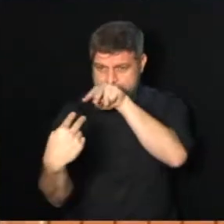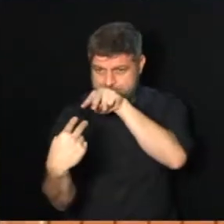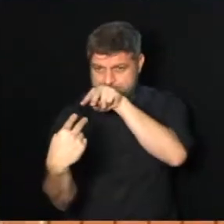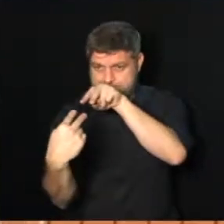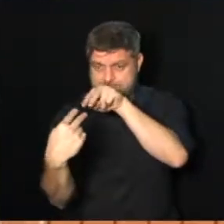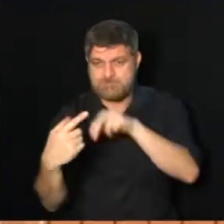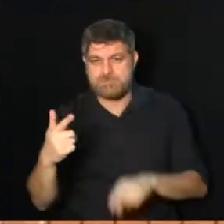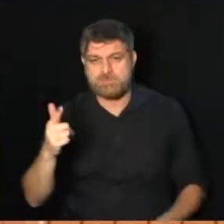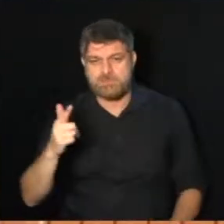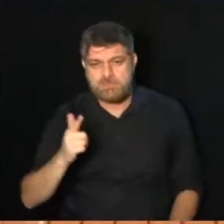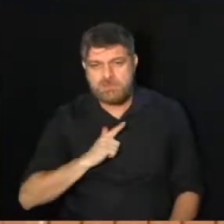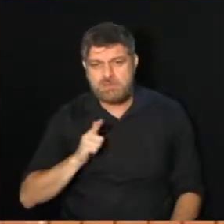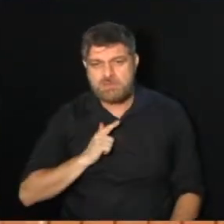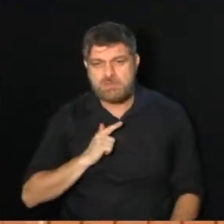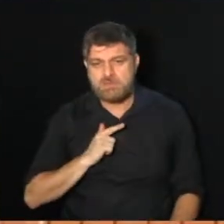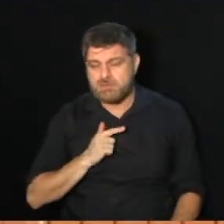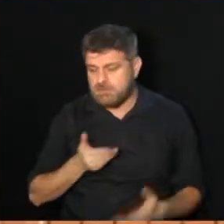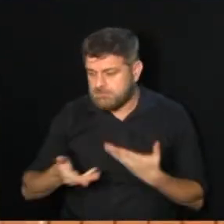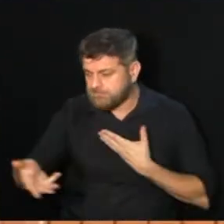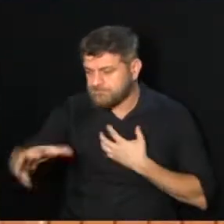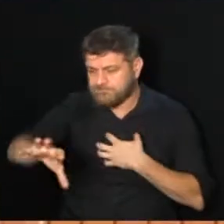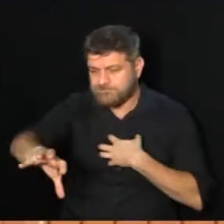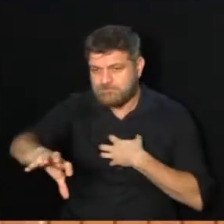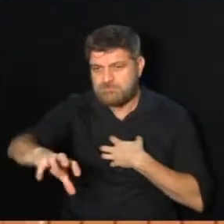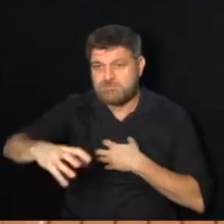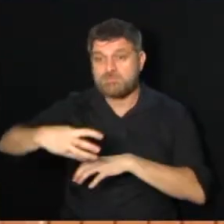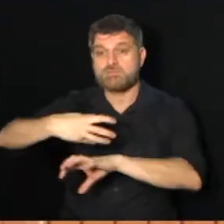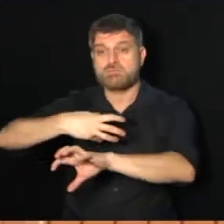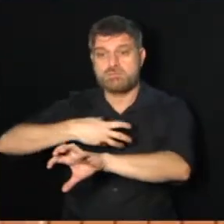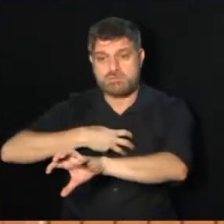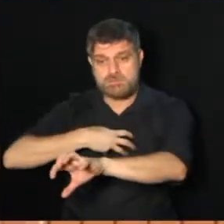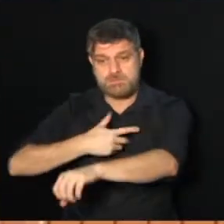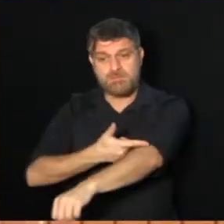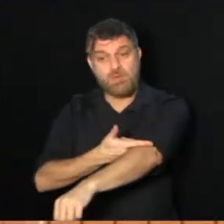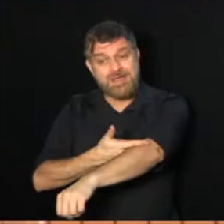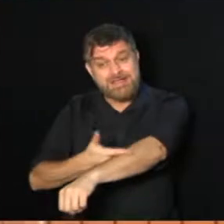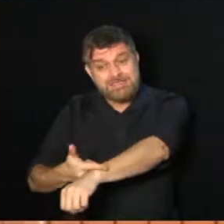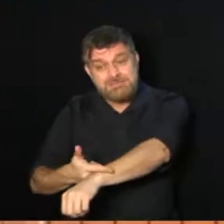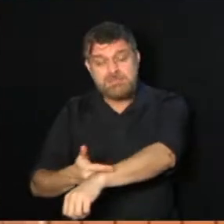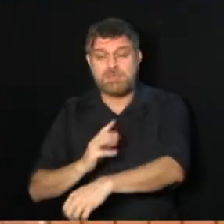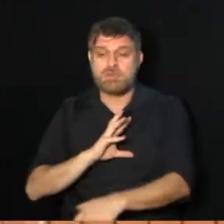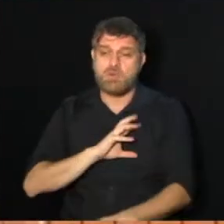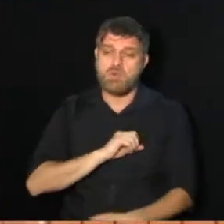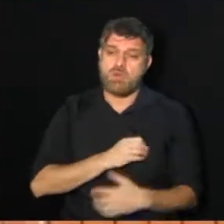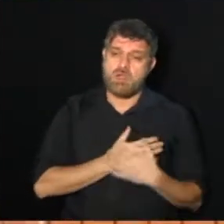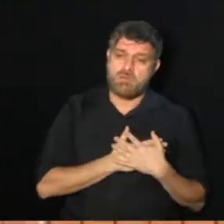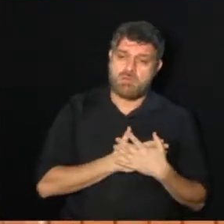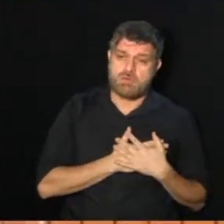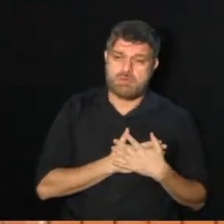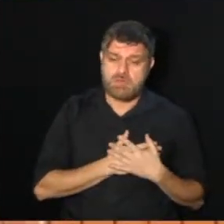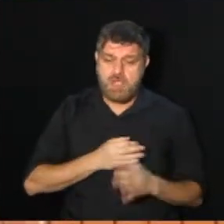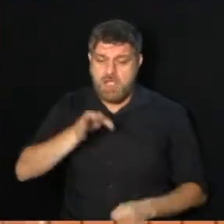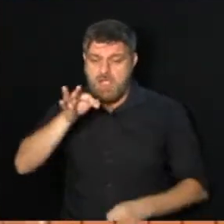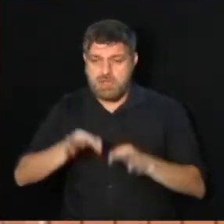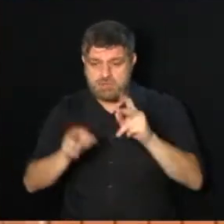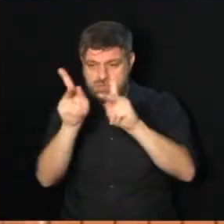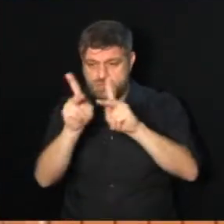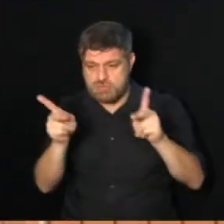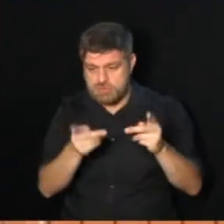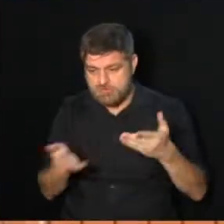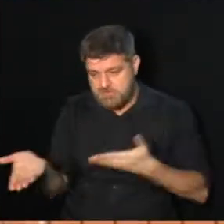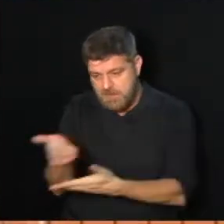procurando ouvir o outro com respeito, com amor. E a justiça restaurativa chegando nos